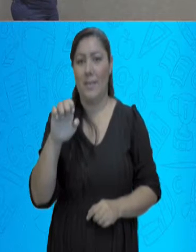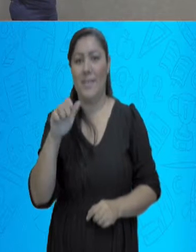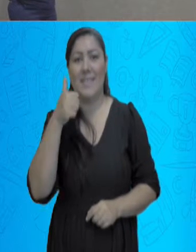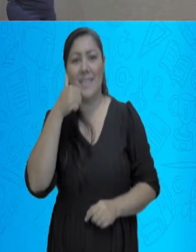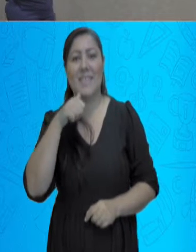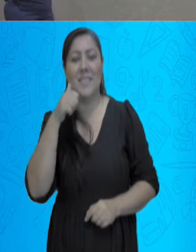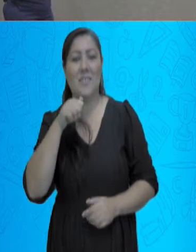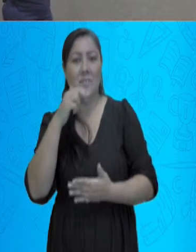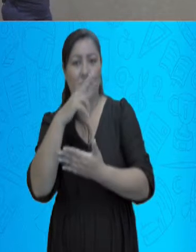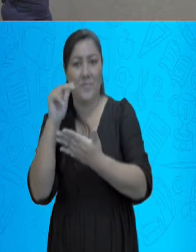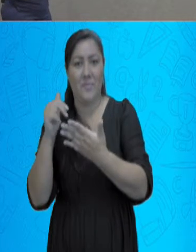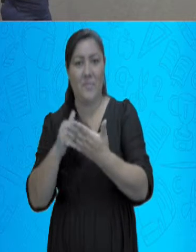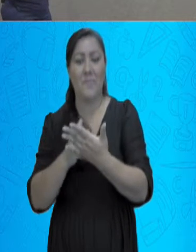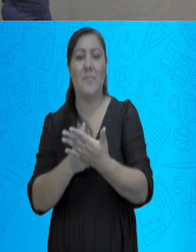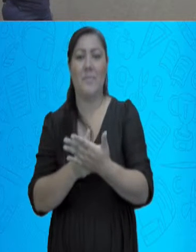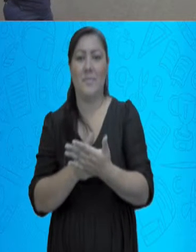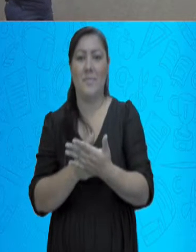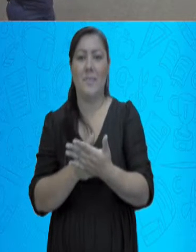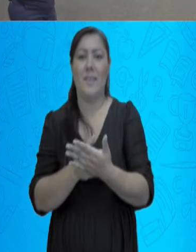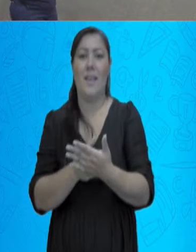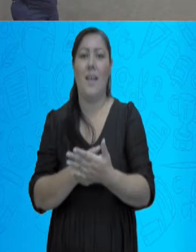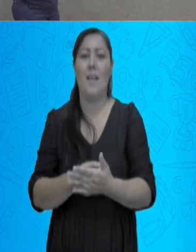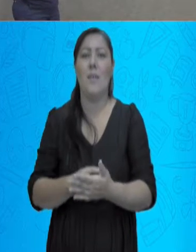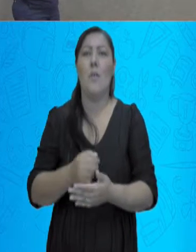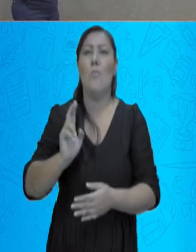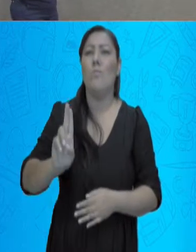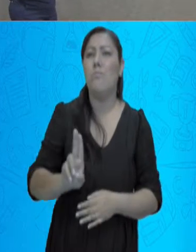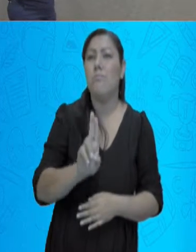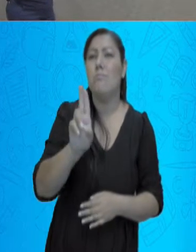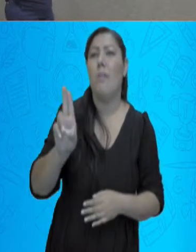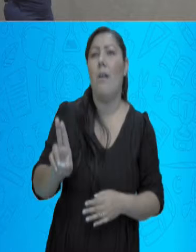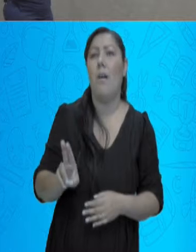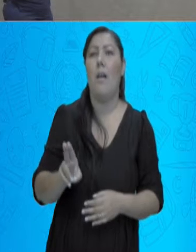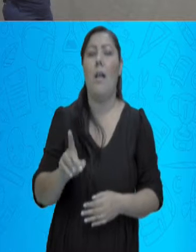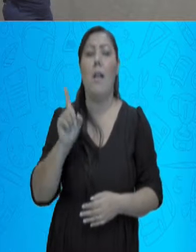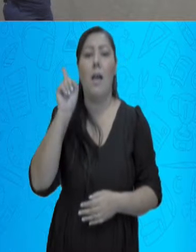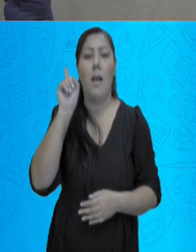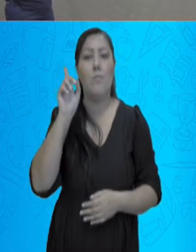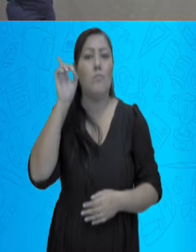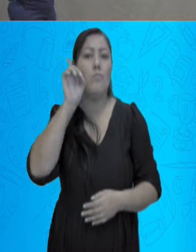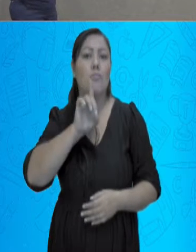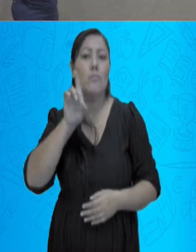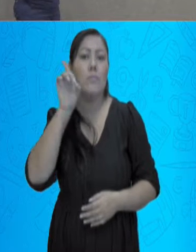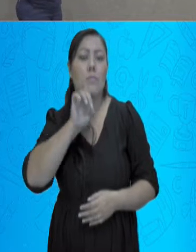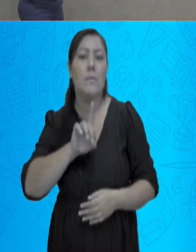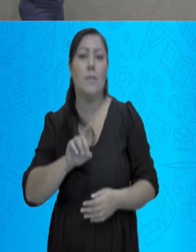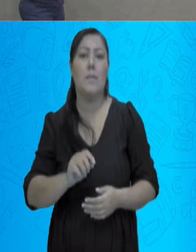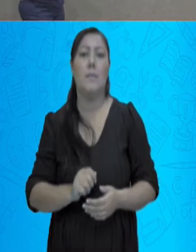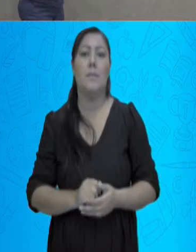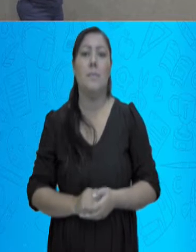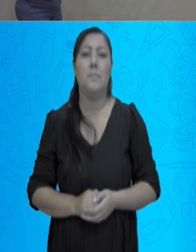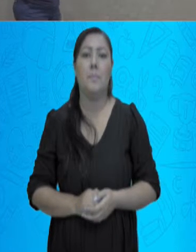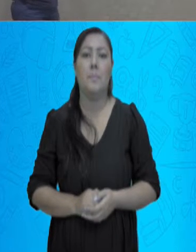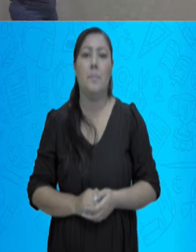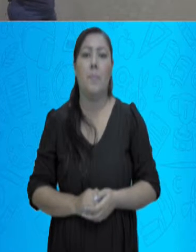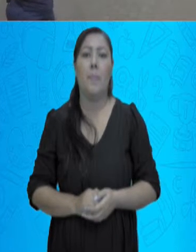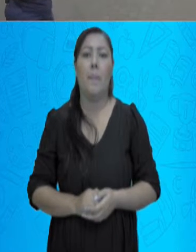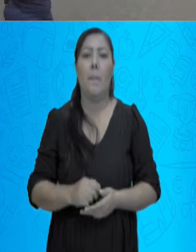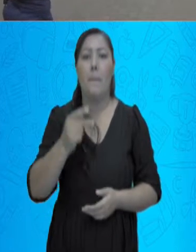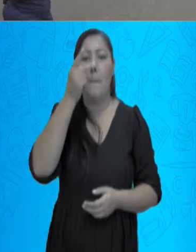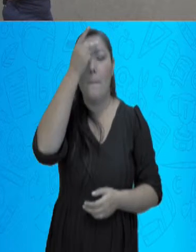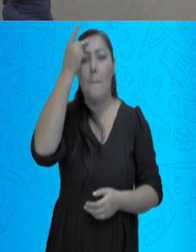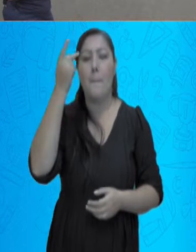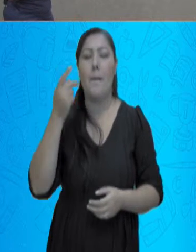cartaz que foi muito utilizado, né, lá nos Estados Unidos. E o criador é o Howard